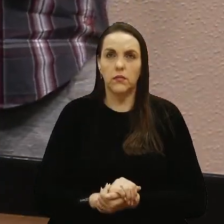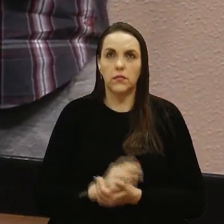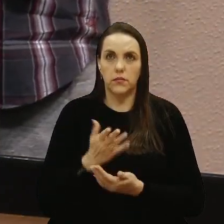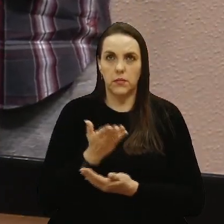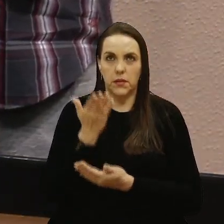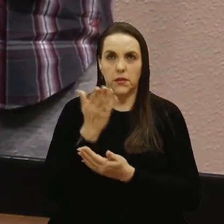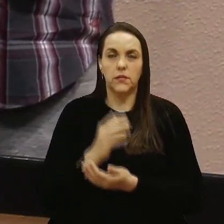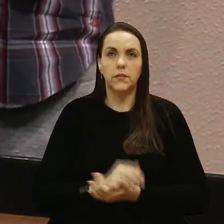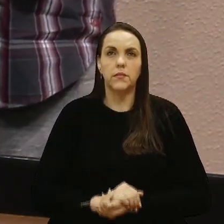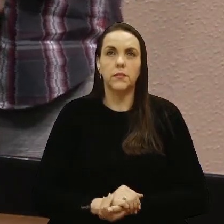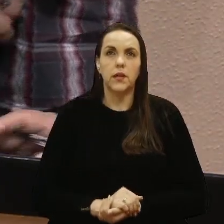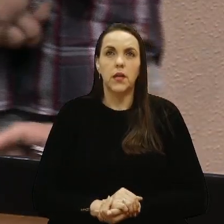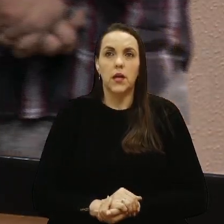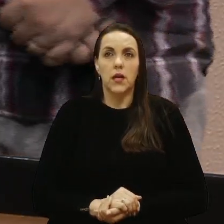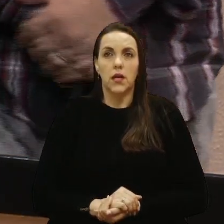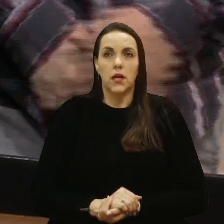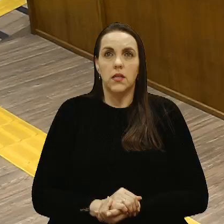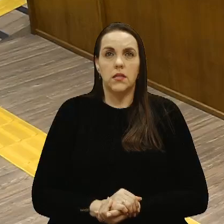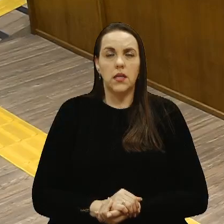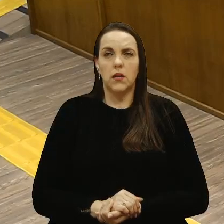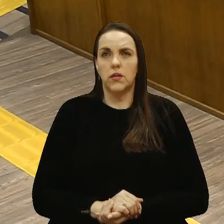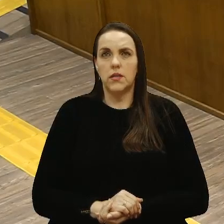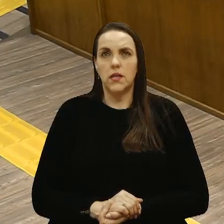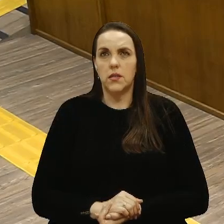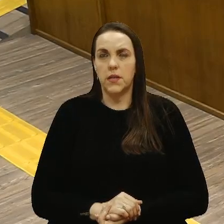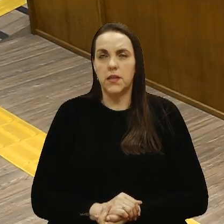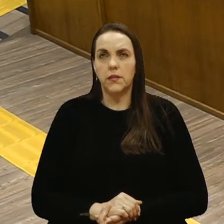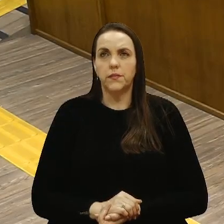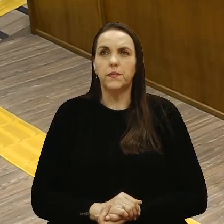palavra. Aqui, né?